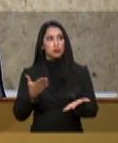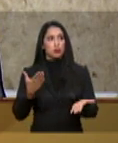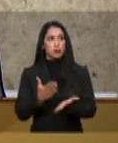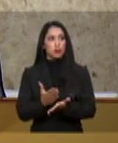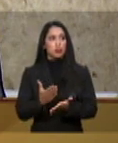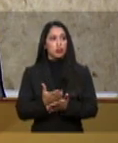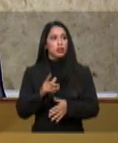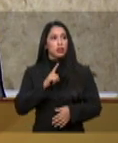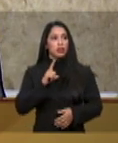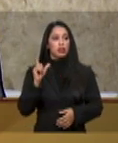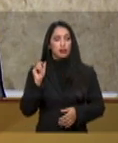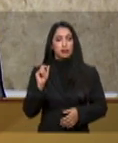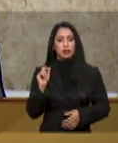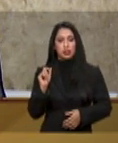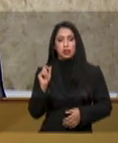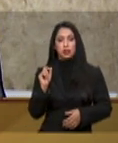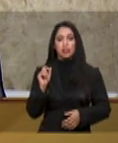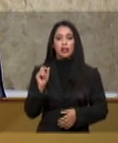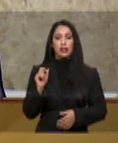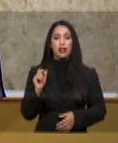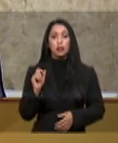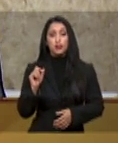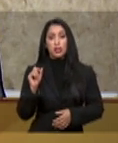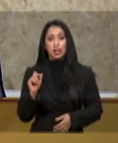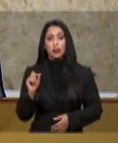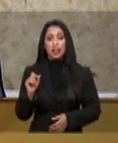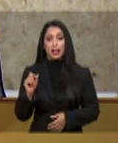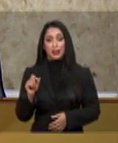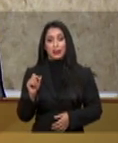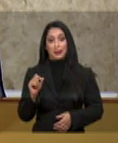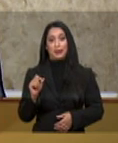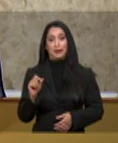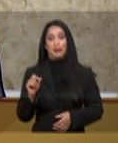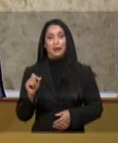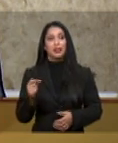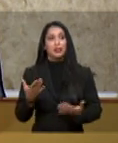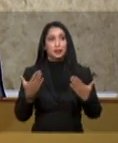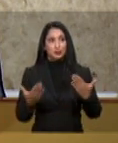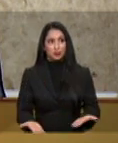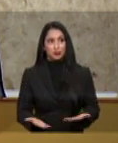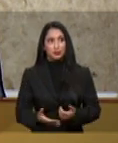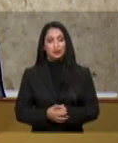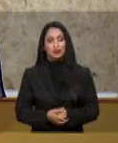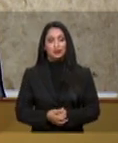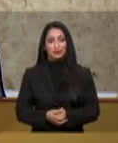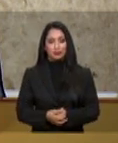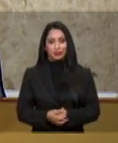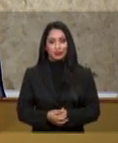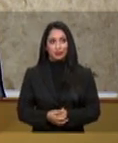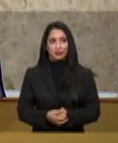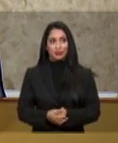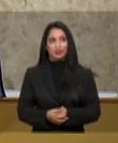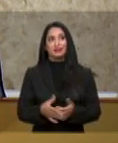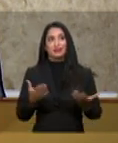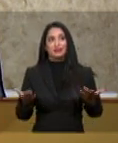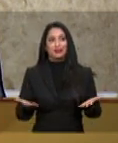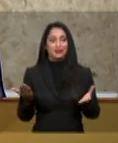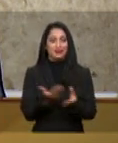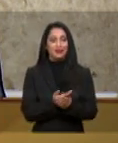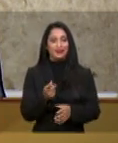Talvez esse seja o ponto principal da nossa argumentação. A existência de justa causa para a instalação de ação